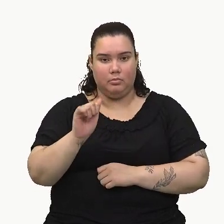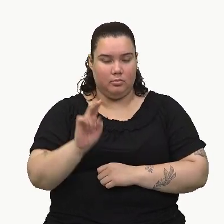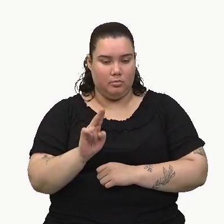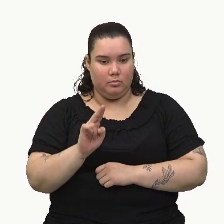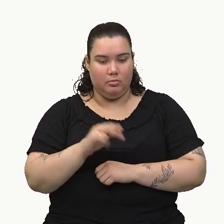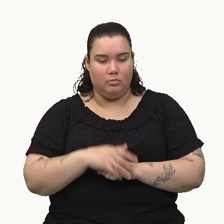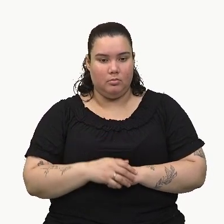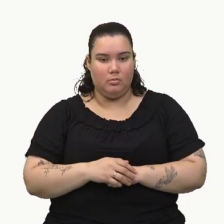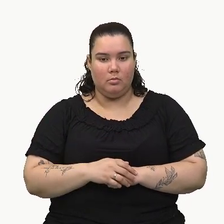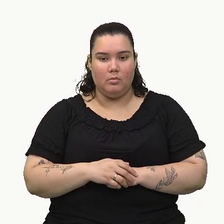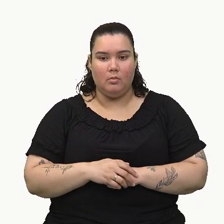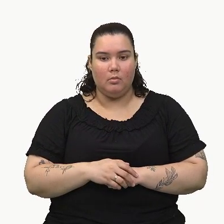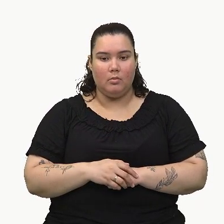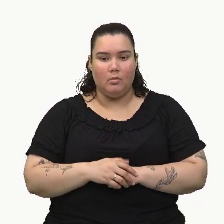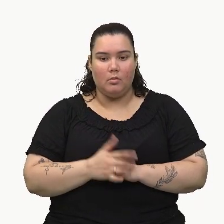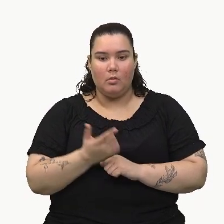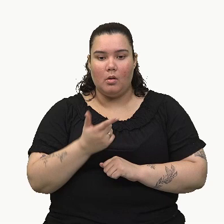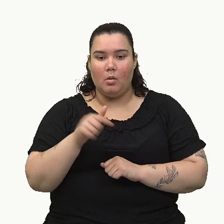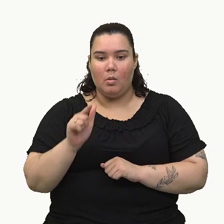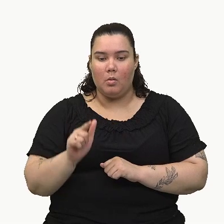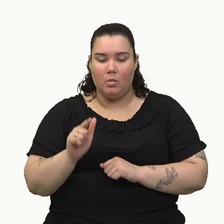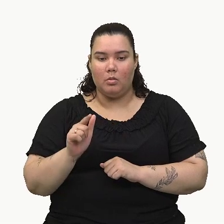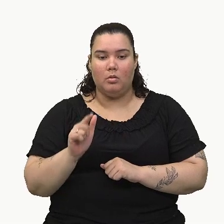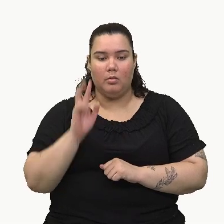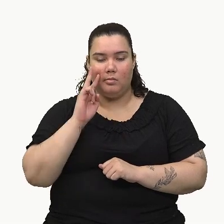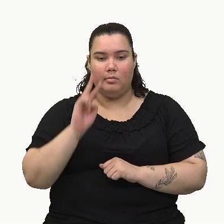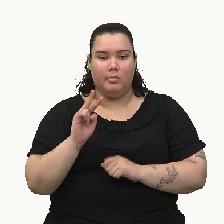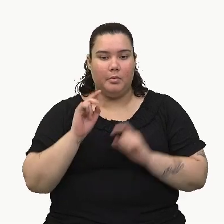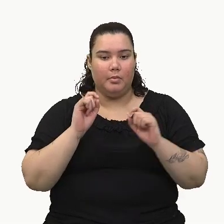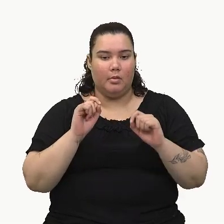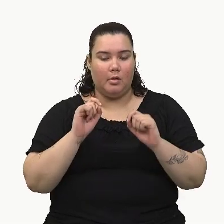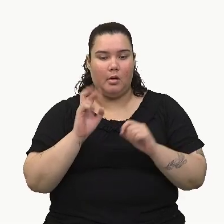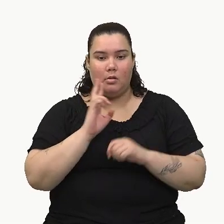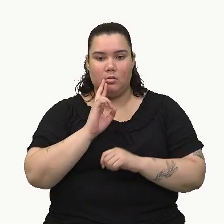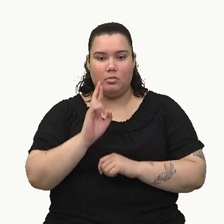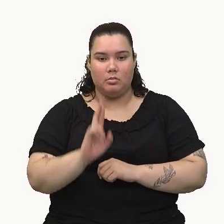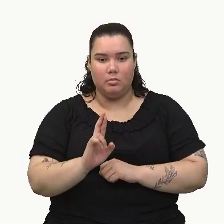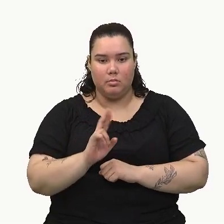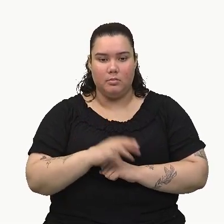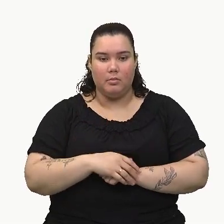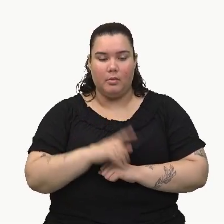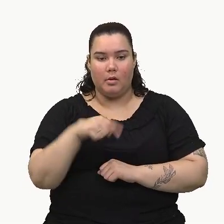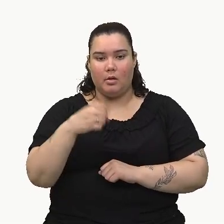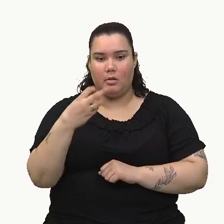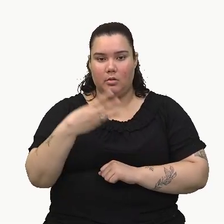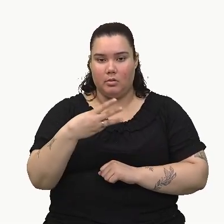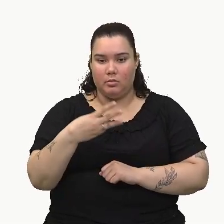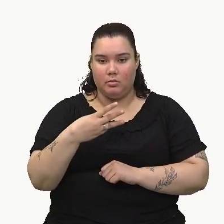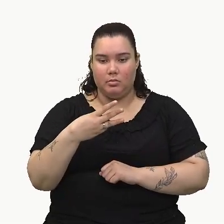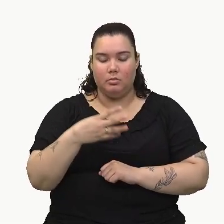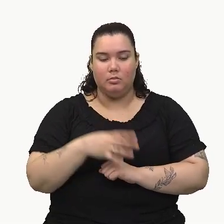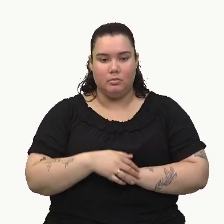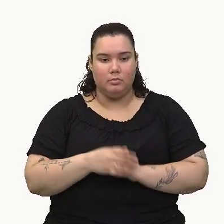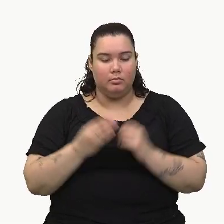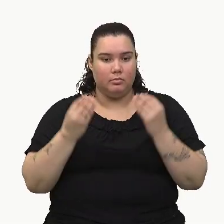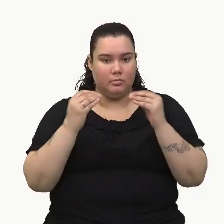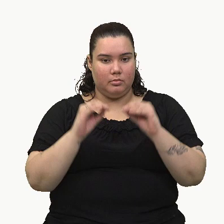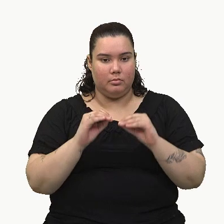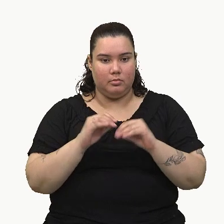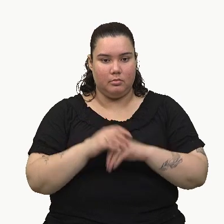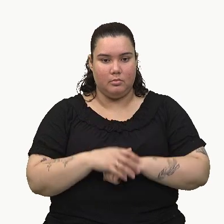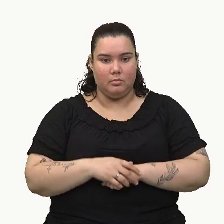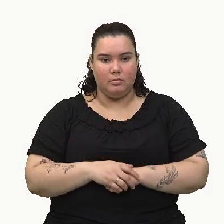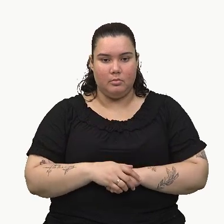A outra raiz, a gente verificou aqui embaixo e achamos igual a 3. Vamos aqui para ela, então.